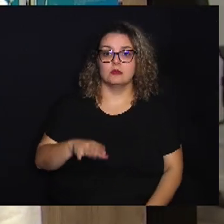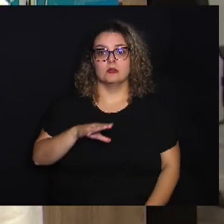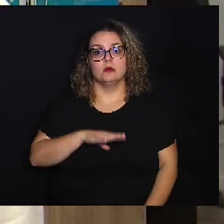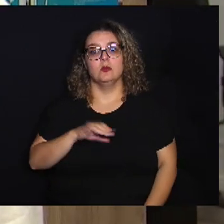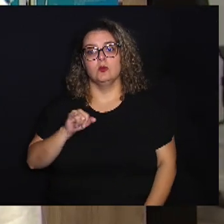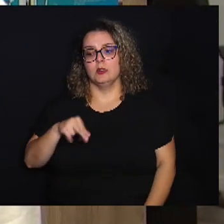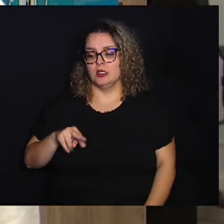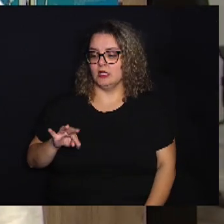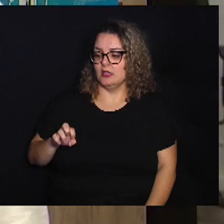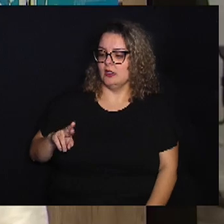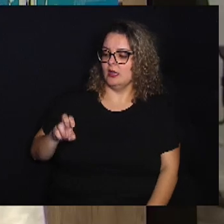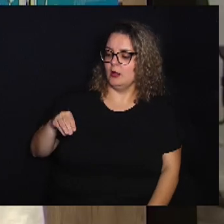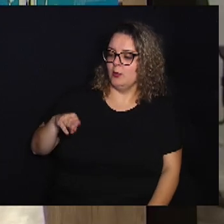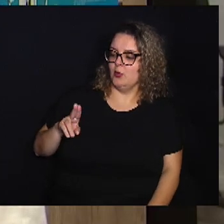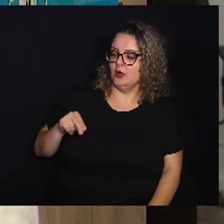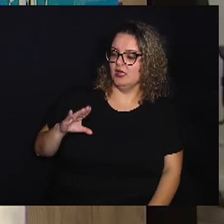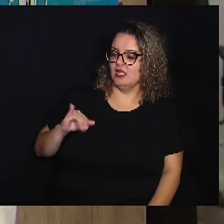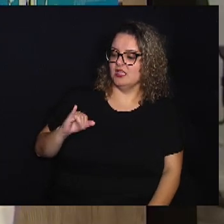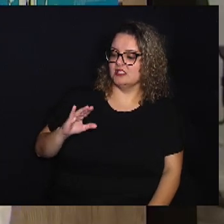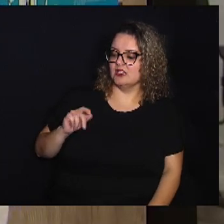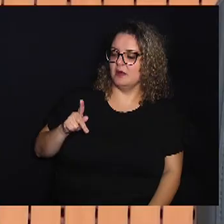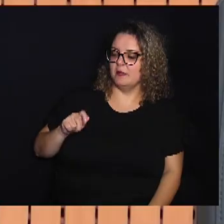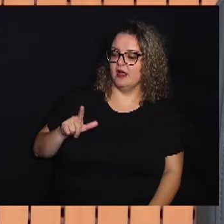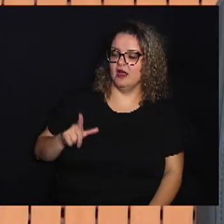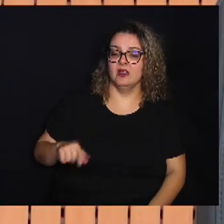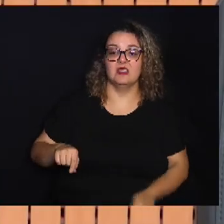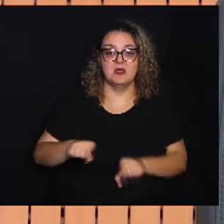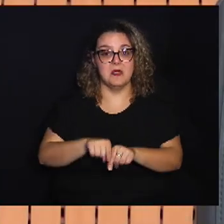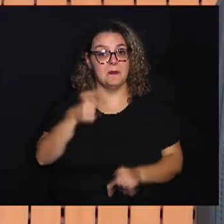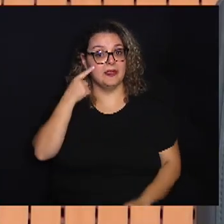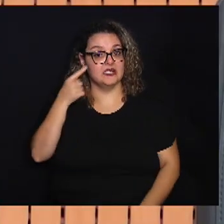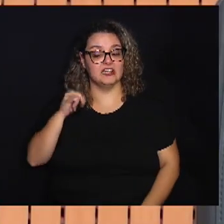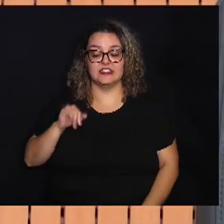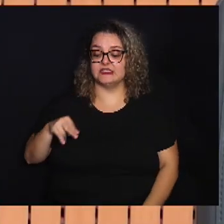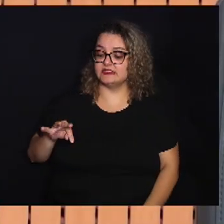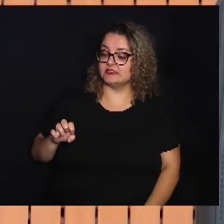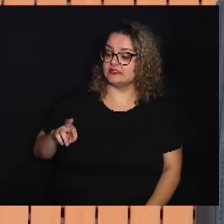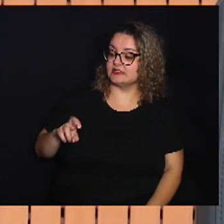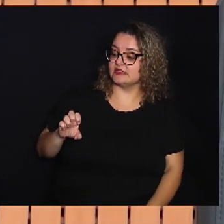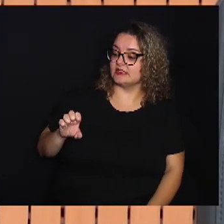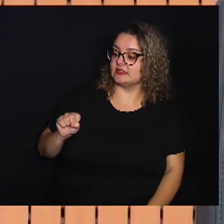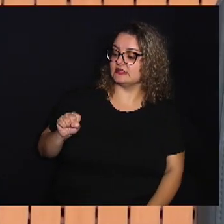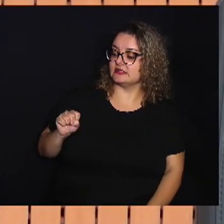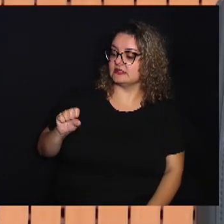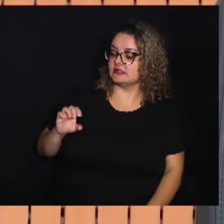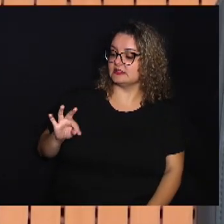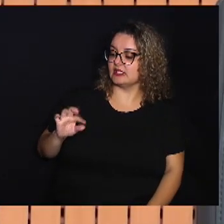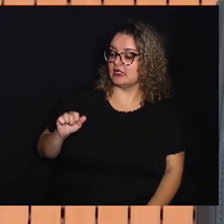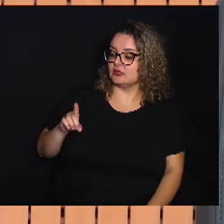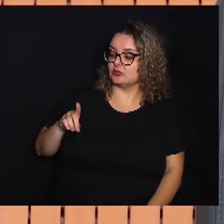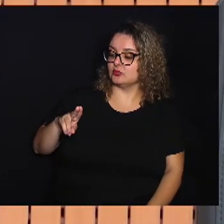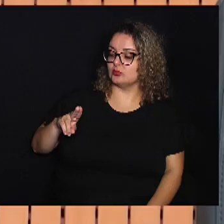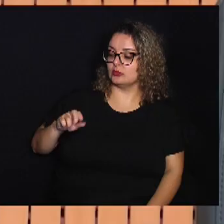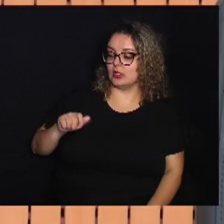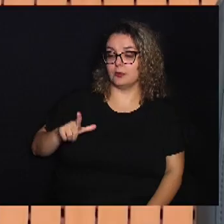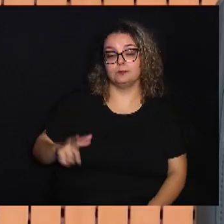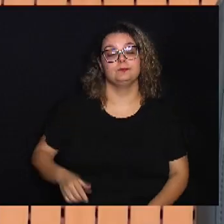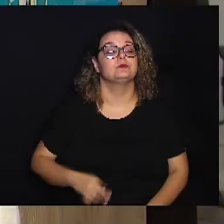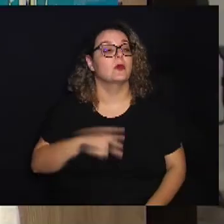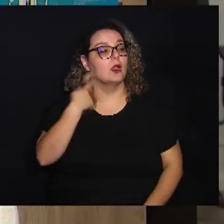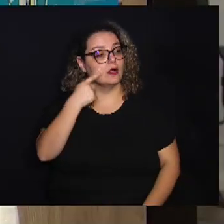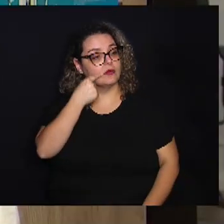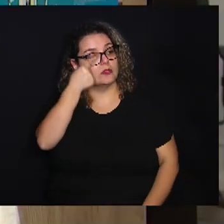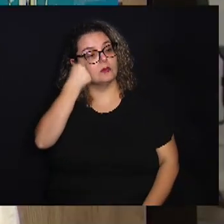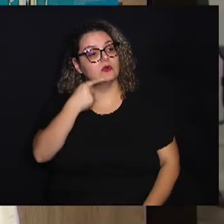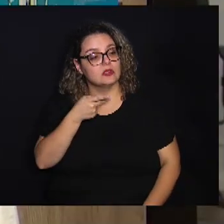e também quando a gente pensa interestadual. Paola Miguel também falou dos próximos trabalhos da comissão para o segundo